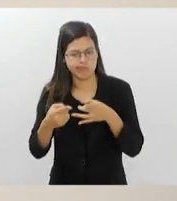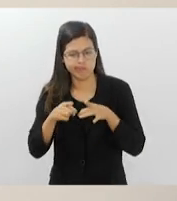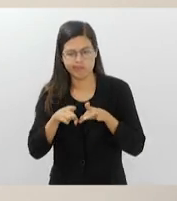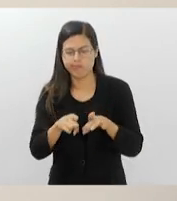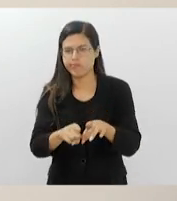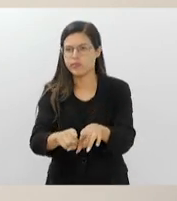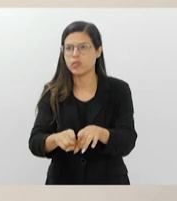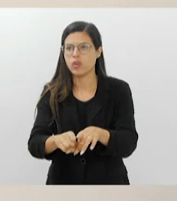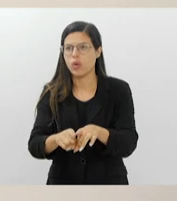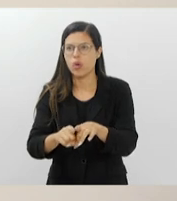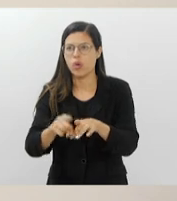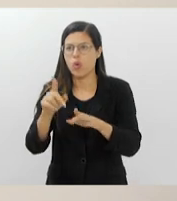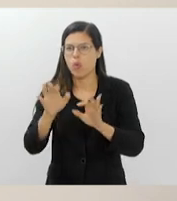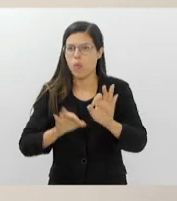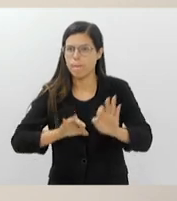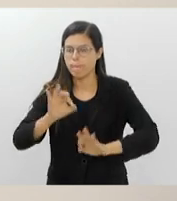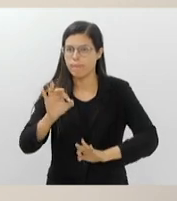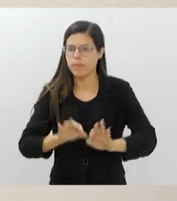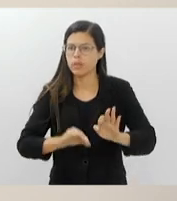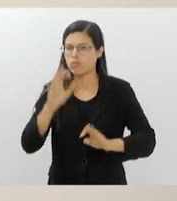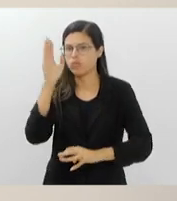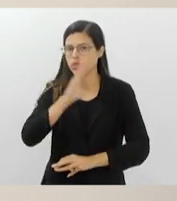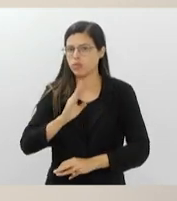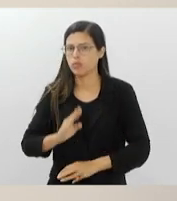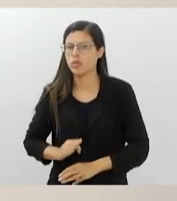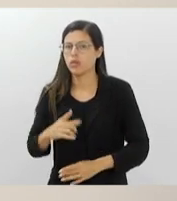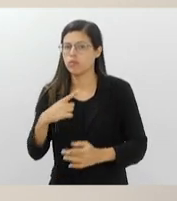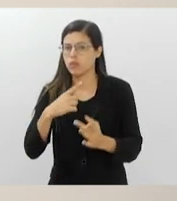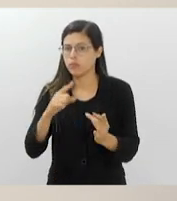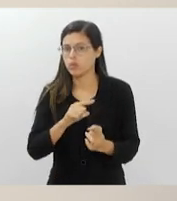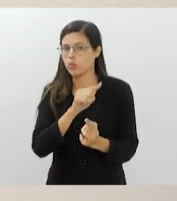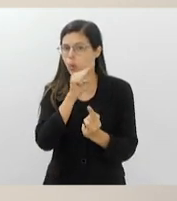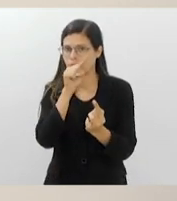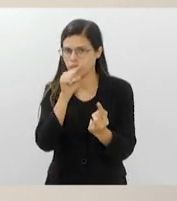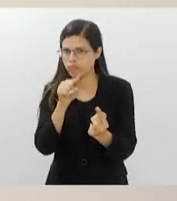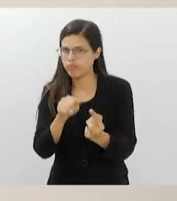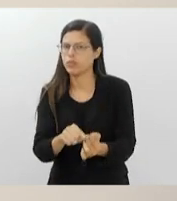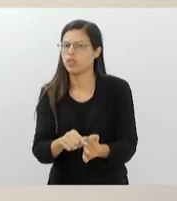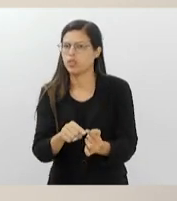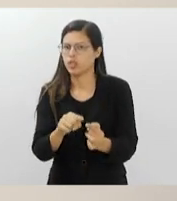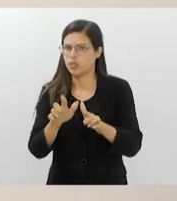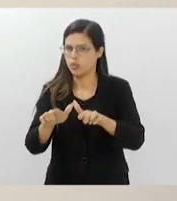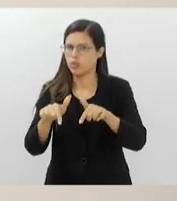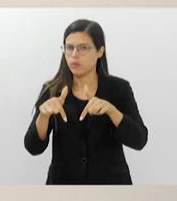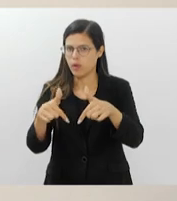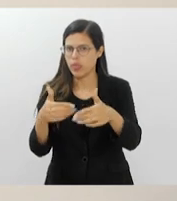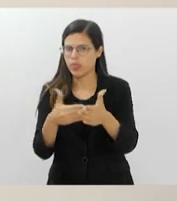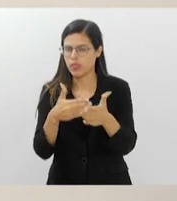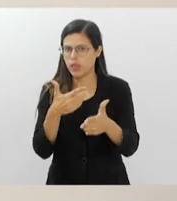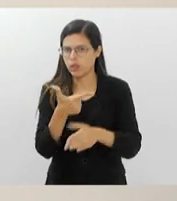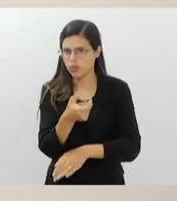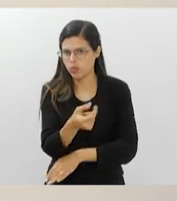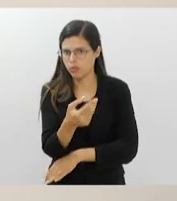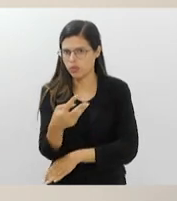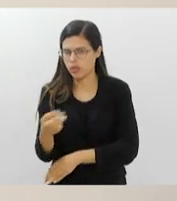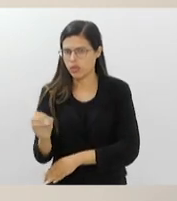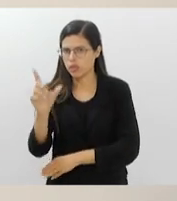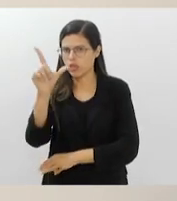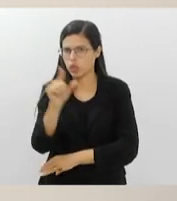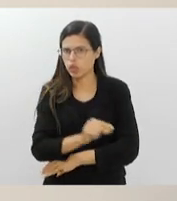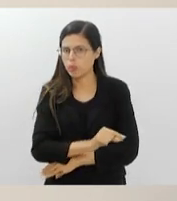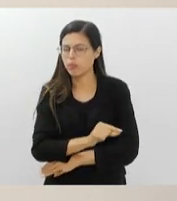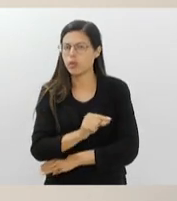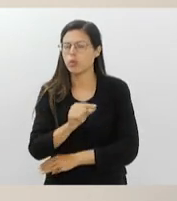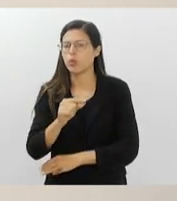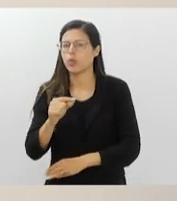nacional pelo fim da tuberculose temos metas muito ousadas para serem alcançadas até 2030 de redução da incidência de redução